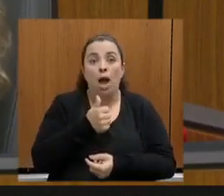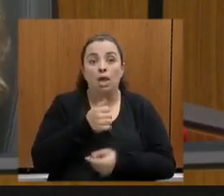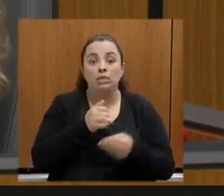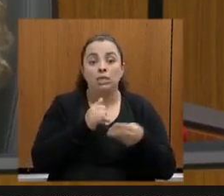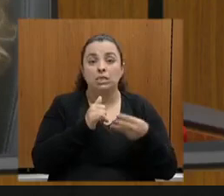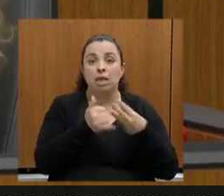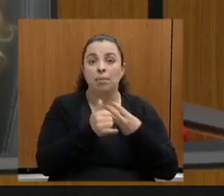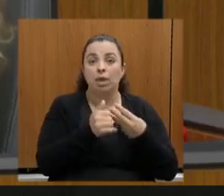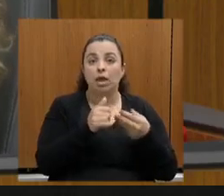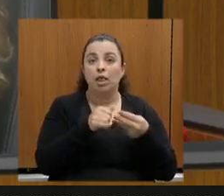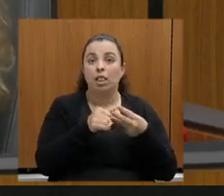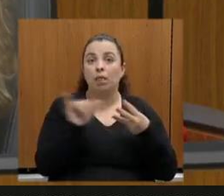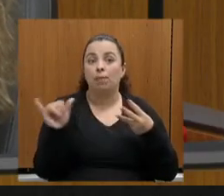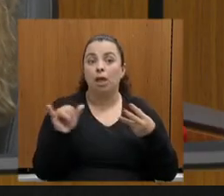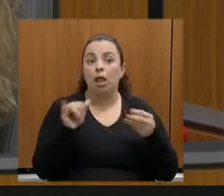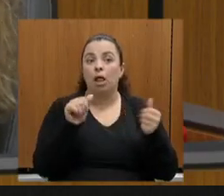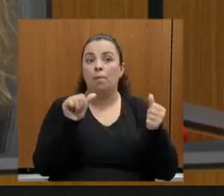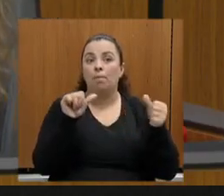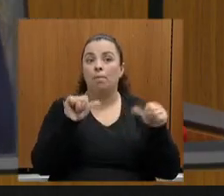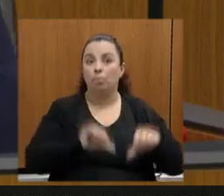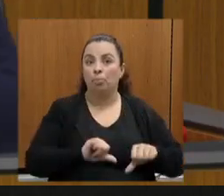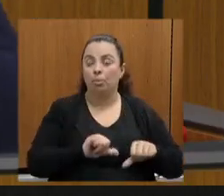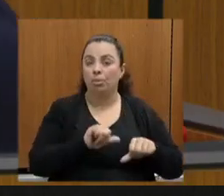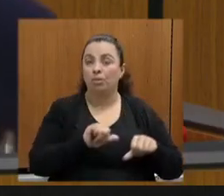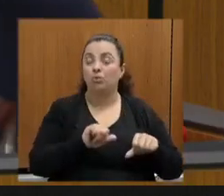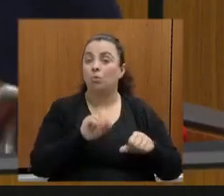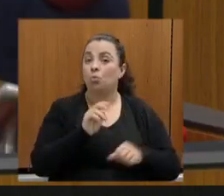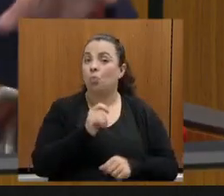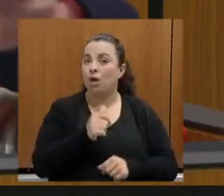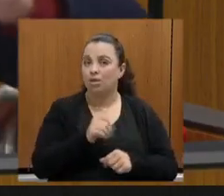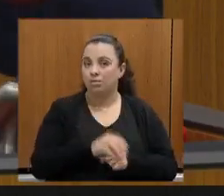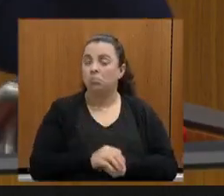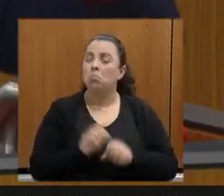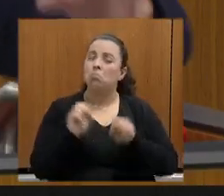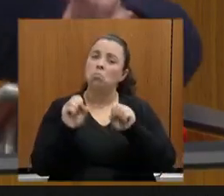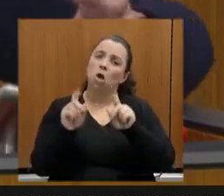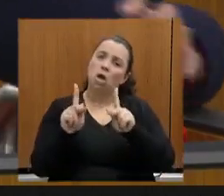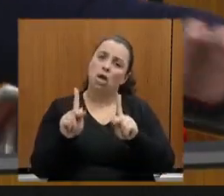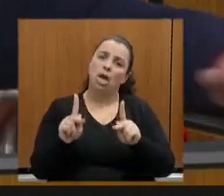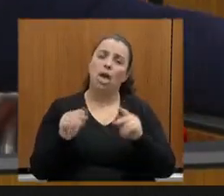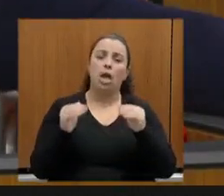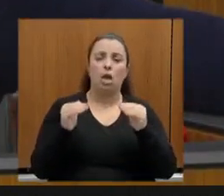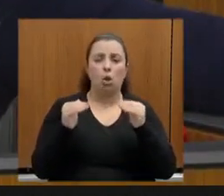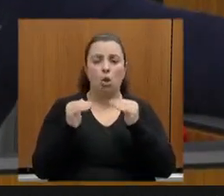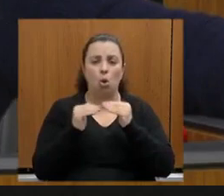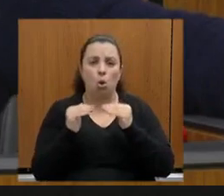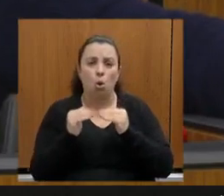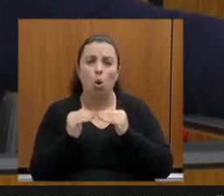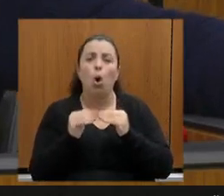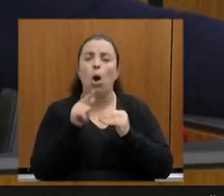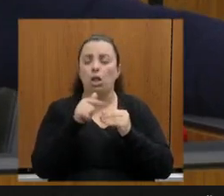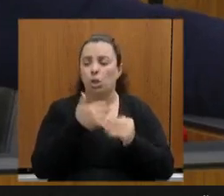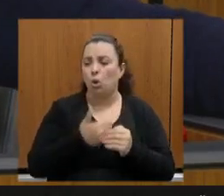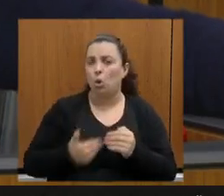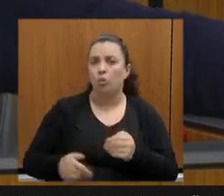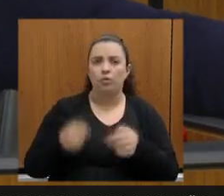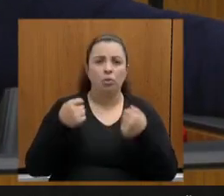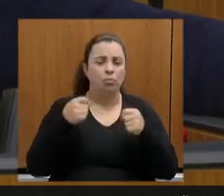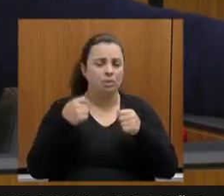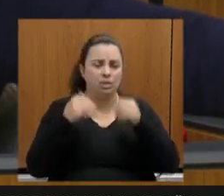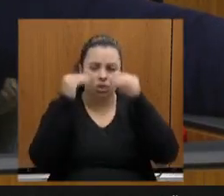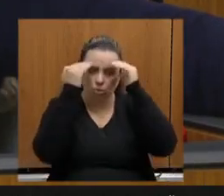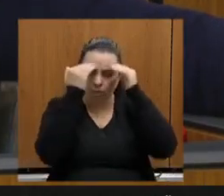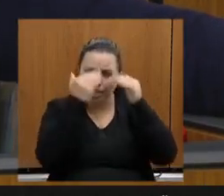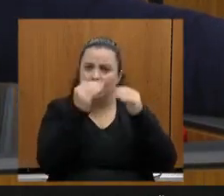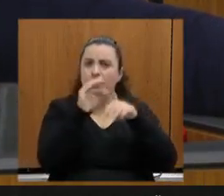resgatar um pouquinho da realidade porque entre discordar Tá certo que têm colegas que concordam que o governo não precisa cumprir o mínimo